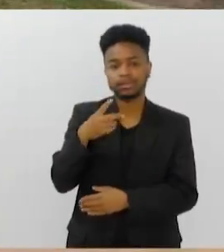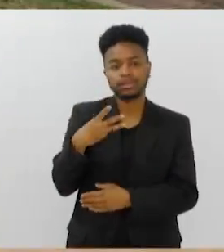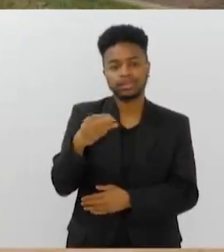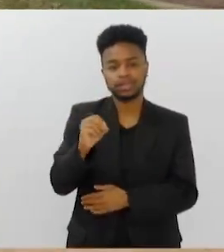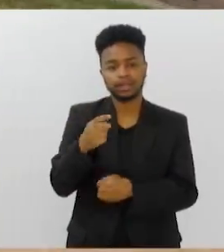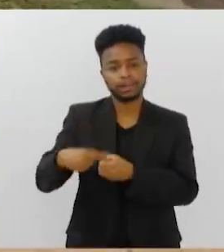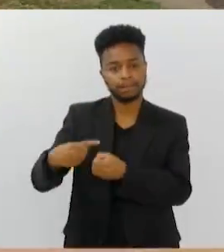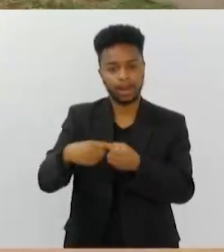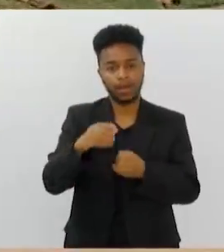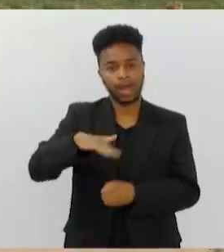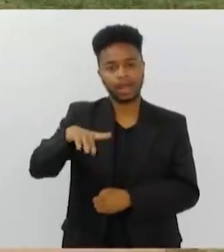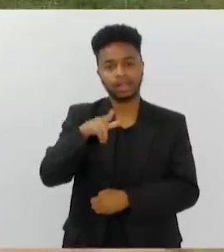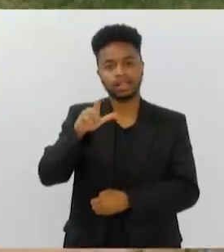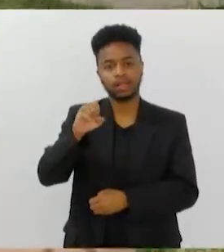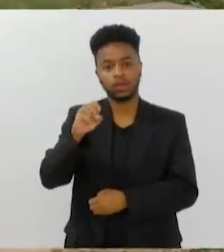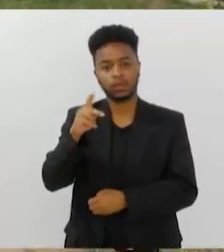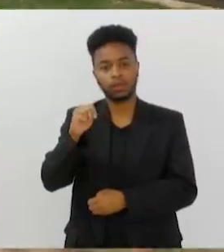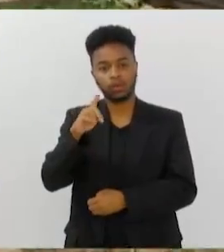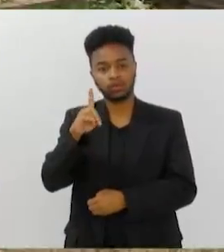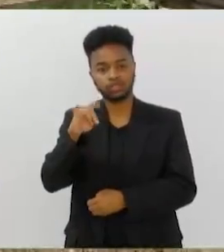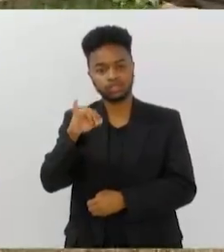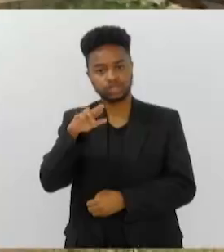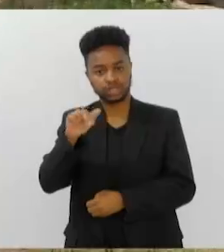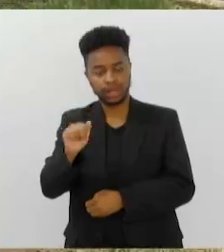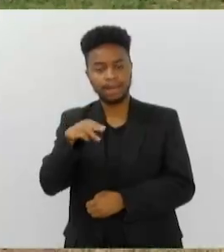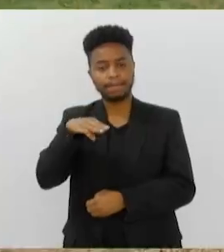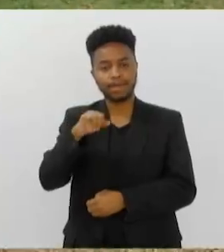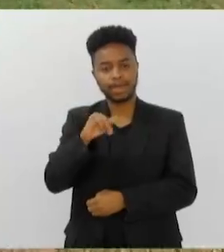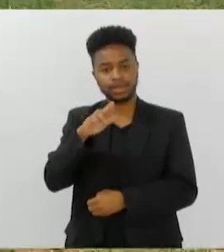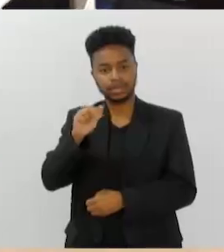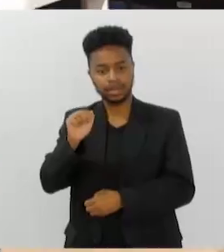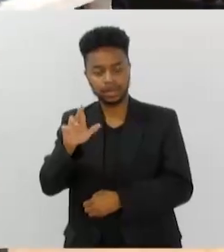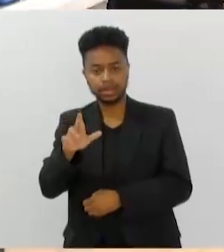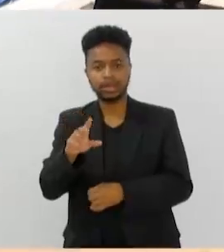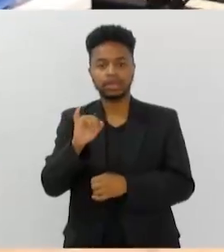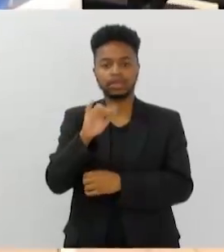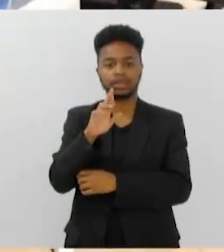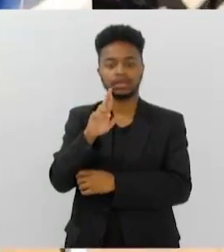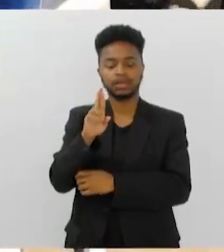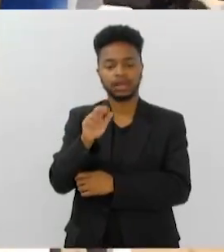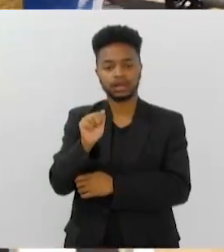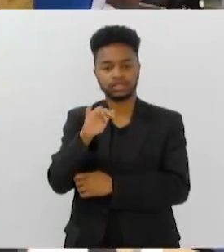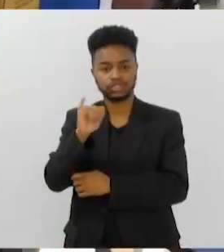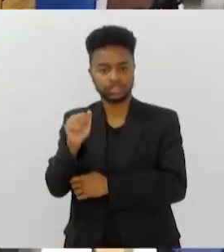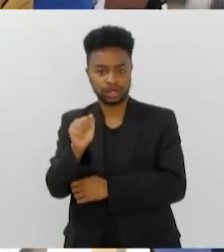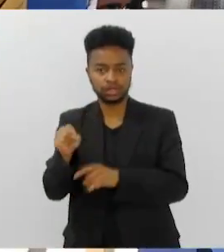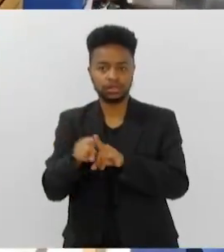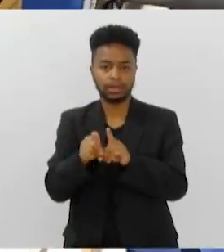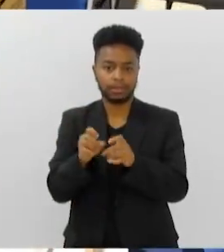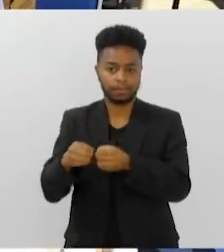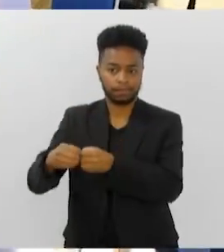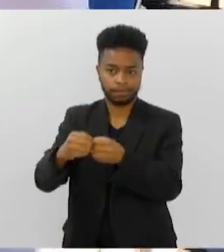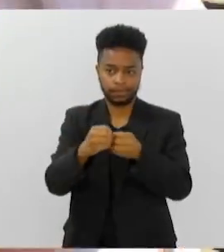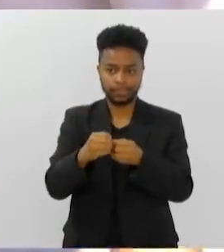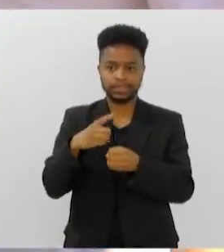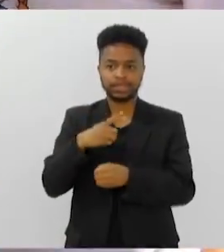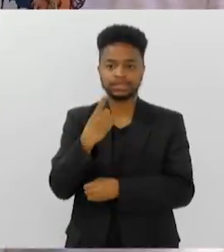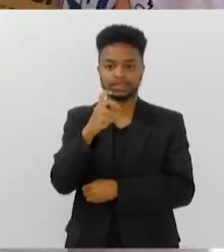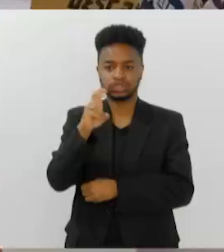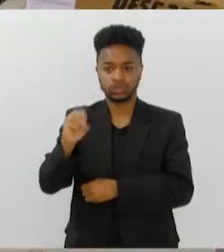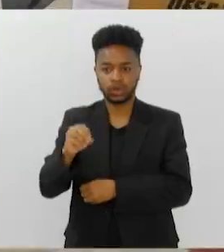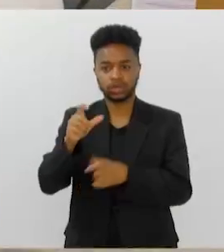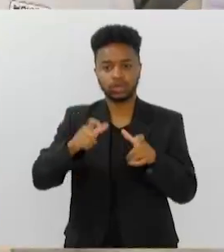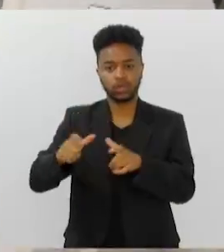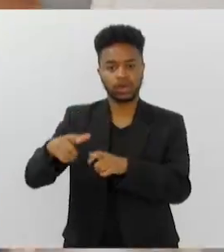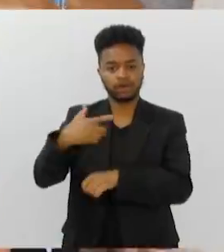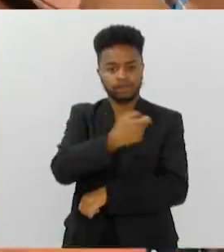zona da Leopoldina, Grande Meia, Irajá e adjacências. São cerca de 150 pontos de vacinação, com funcionamento